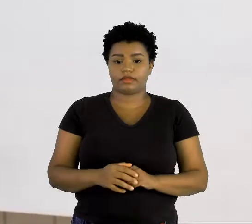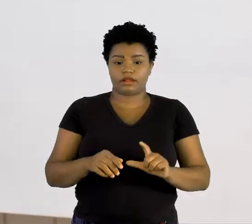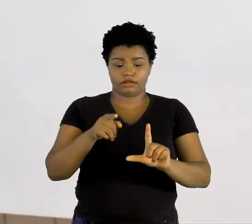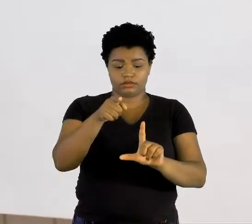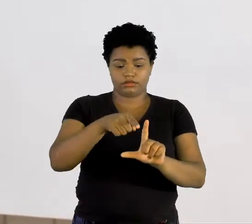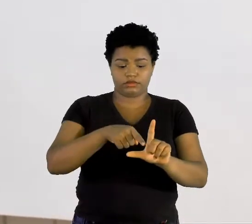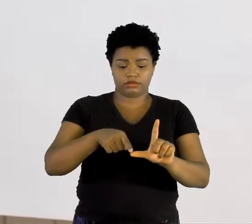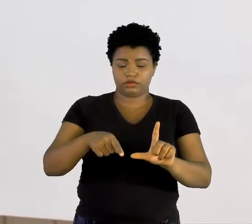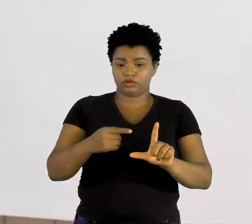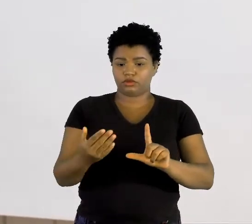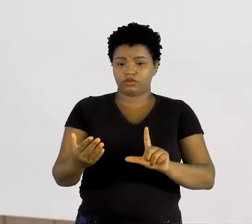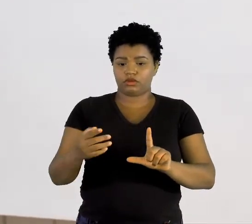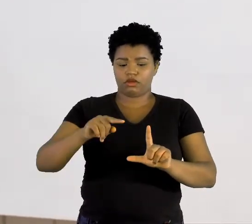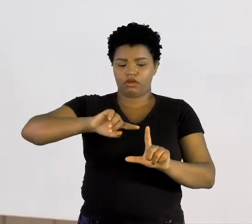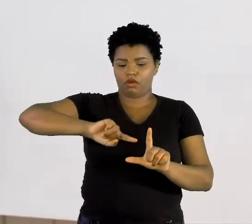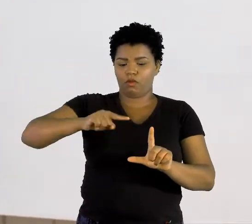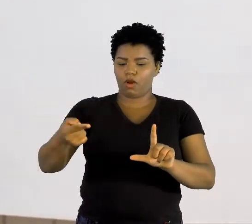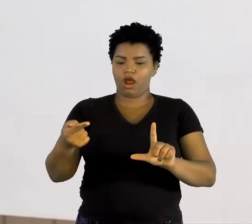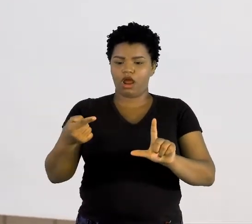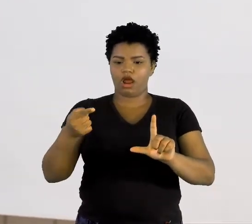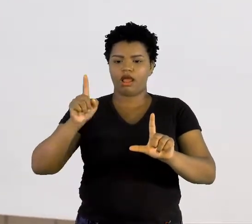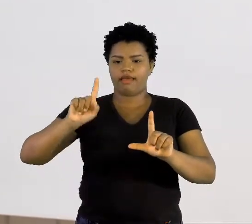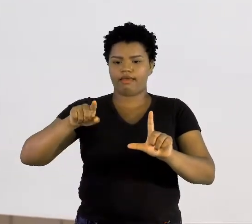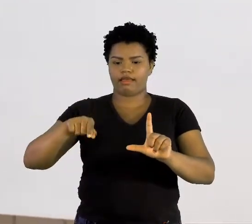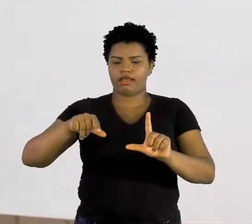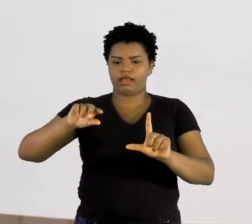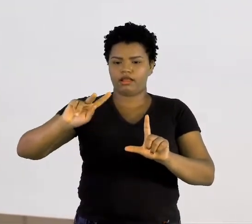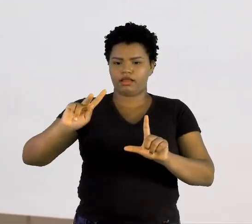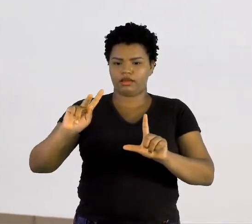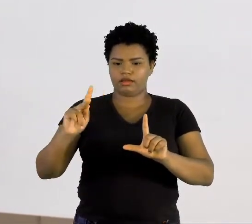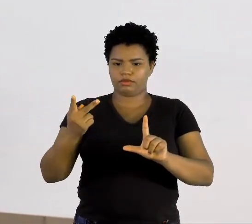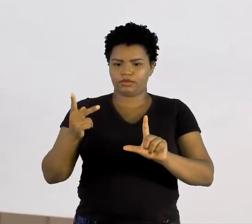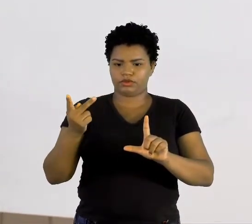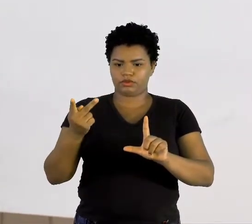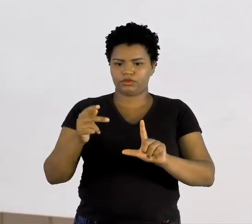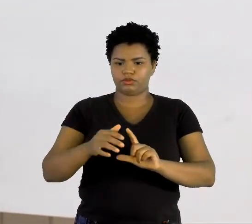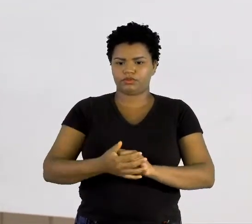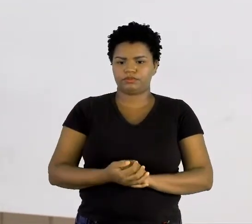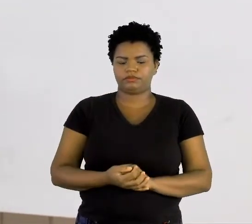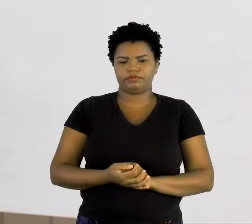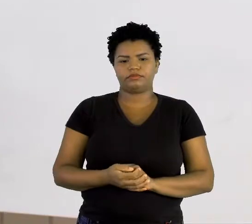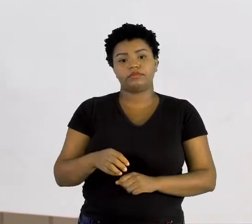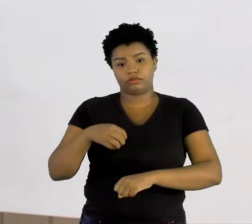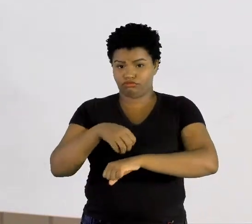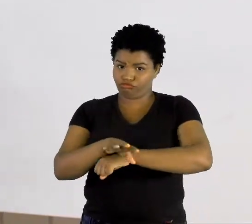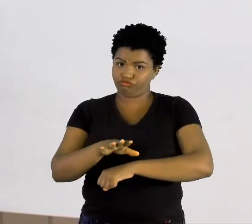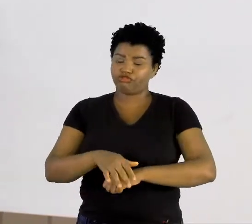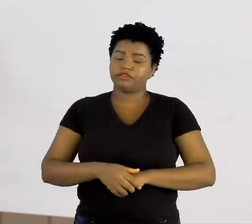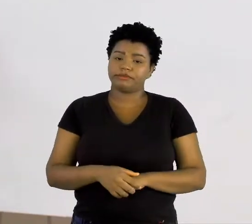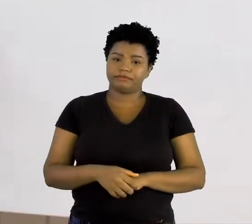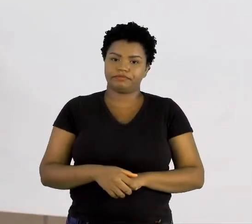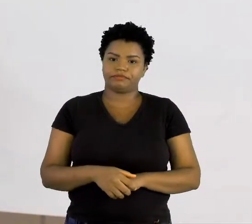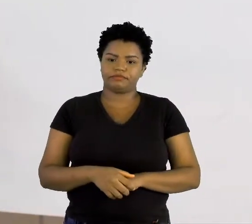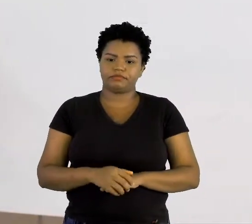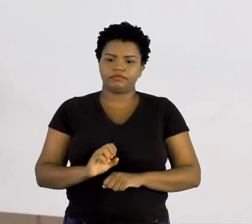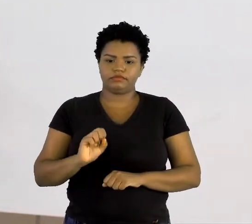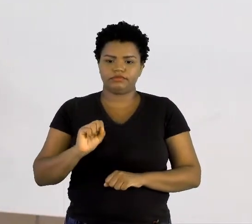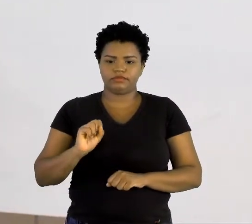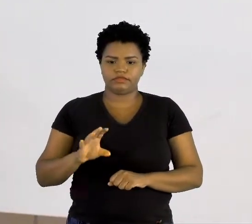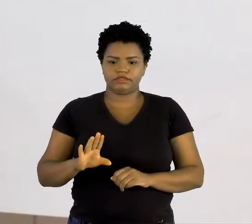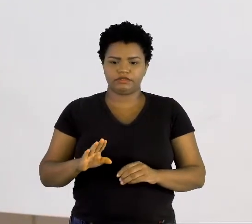ângulo de 90, ela é sempre a hipotenusa. Tudo bem? Inclusive, até eu te deixo a dica. Se você apagar essa